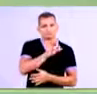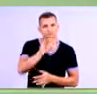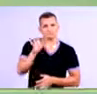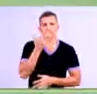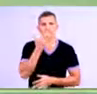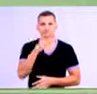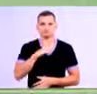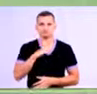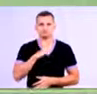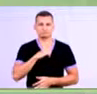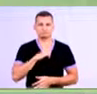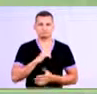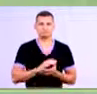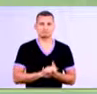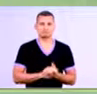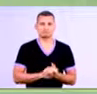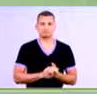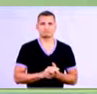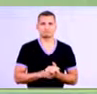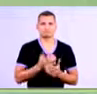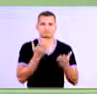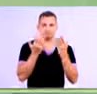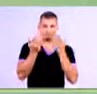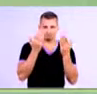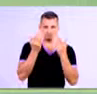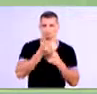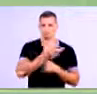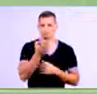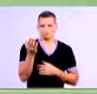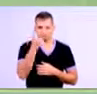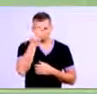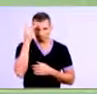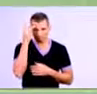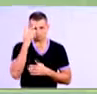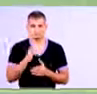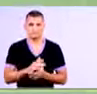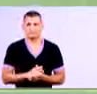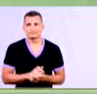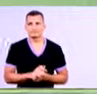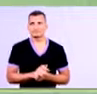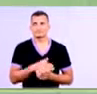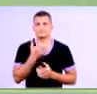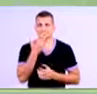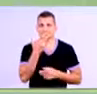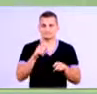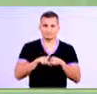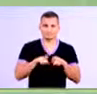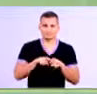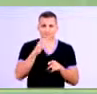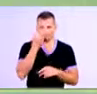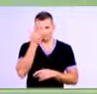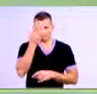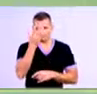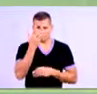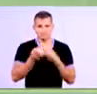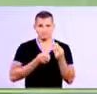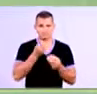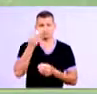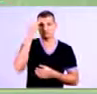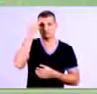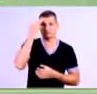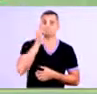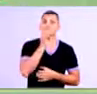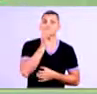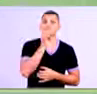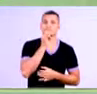traz de efeito psicológico nas pessoas. As cores também facilitam a formação de modelos mentais, então